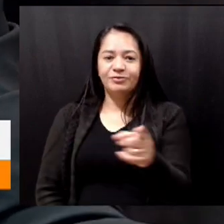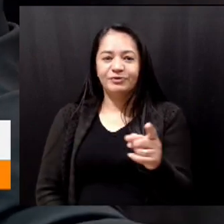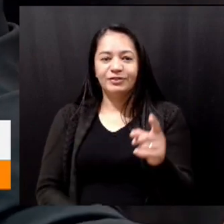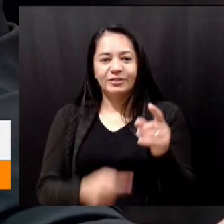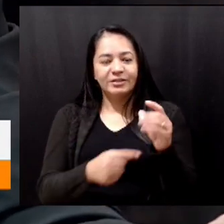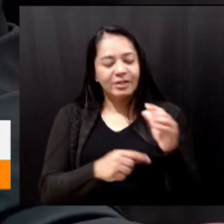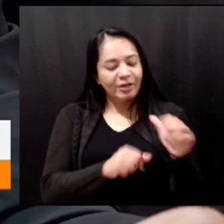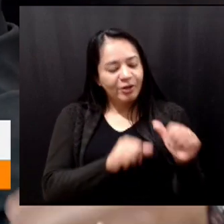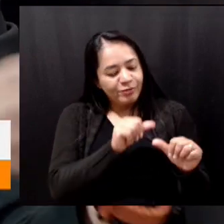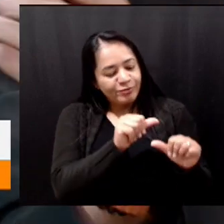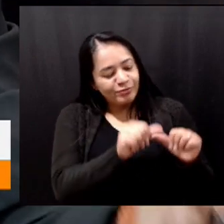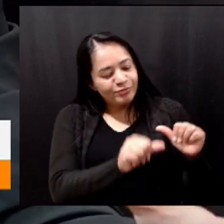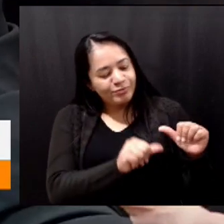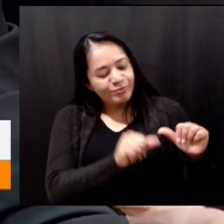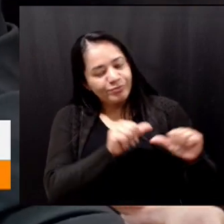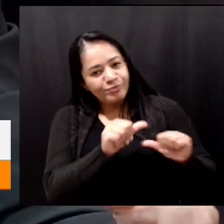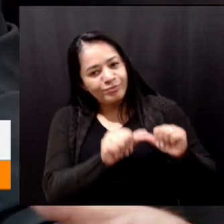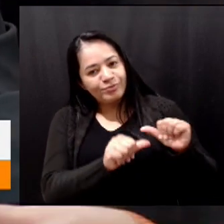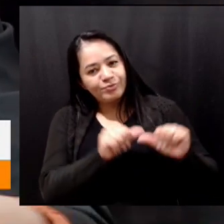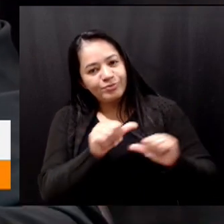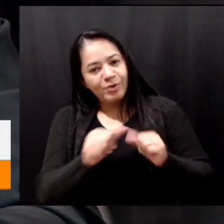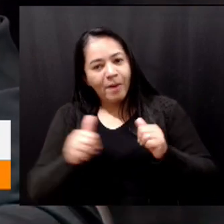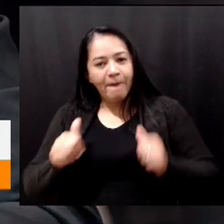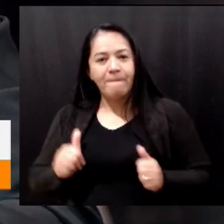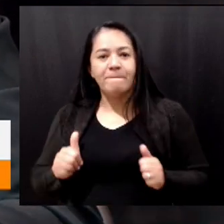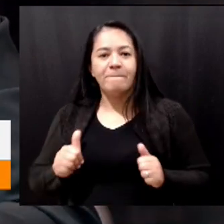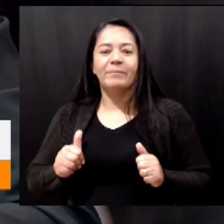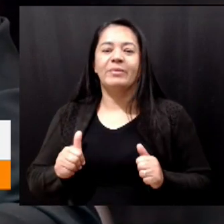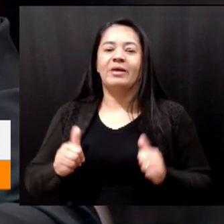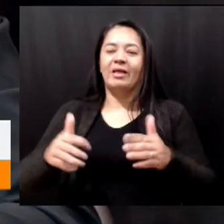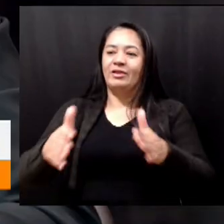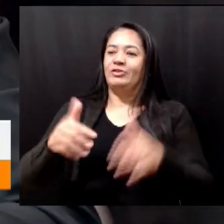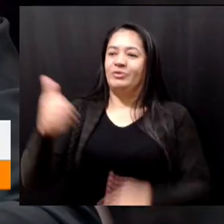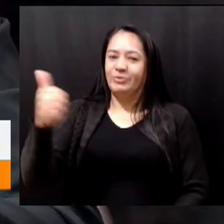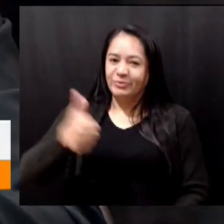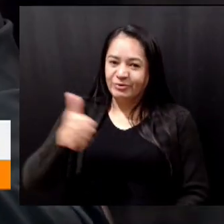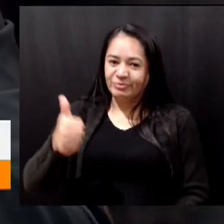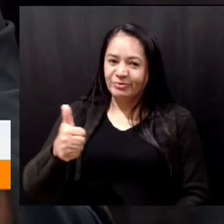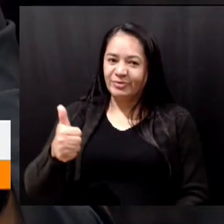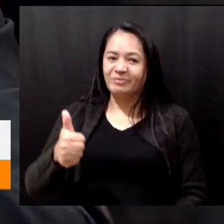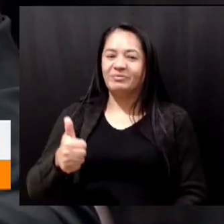ajudar você a dar as primeiras braçadas no mar, vai te ajudar a